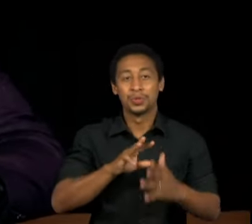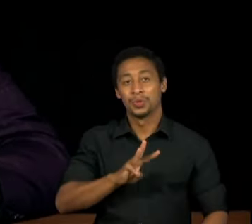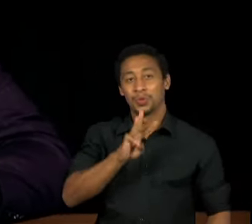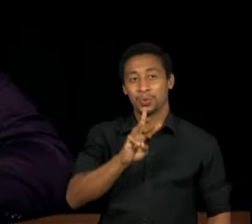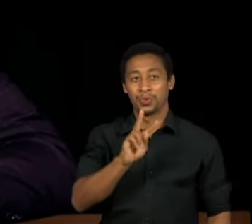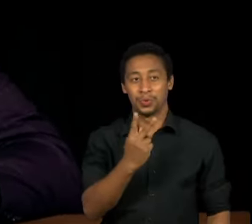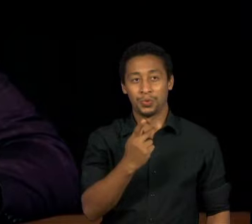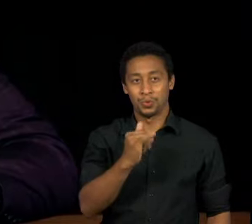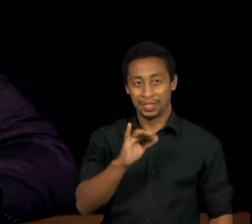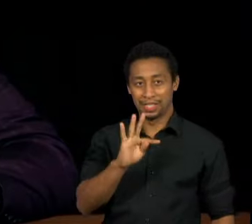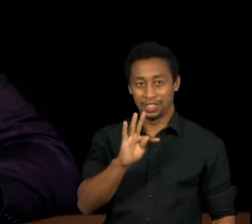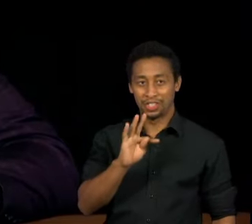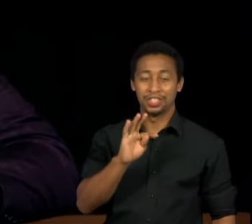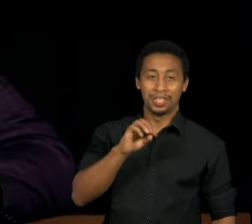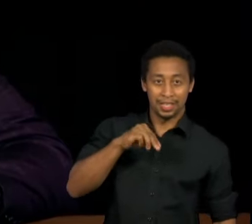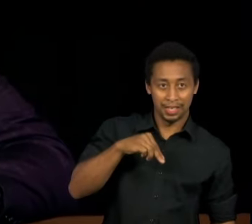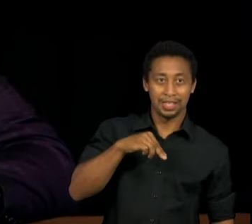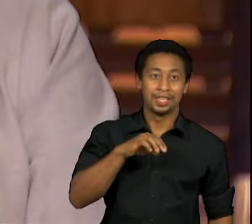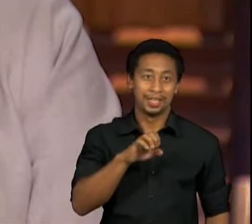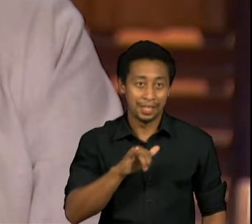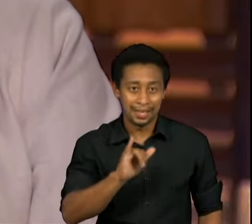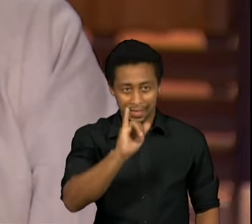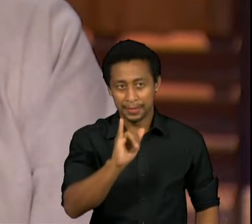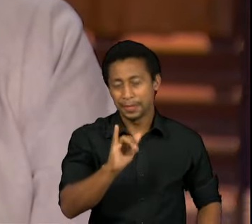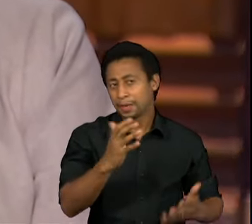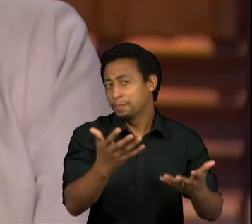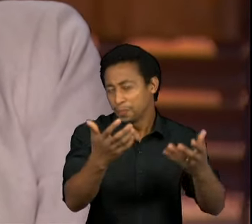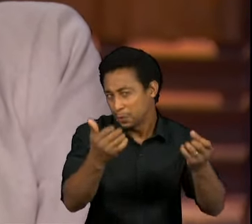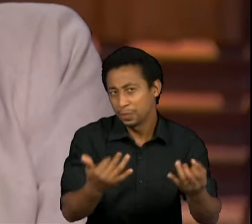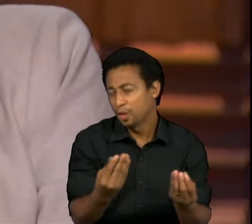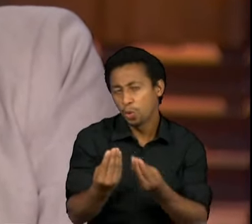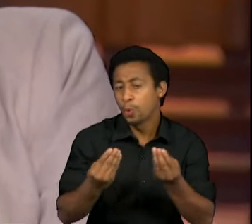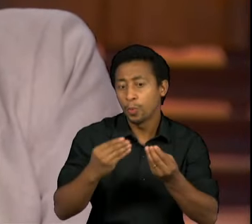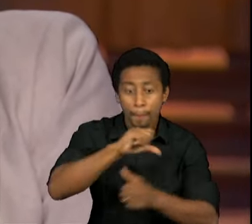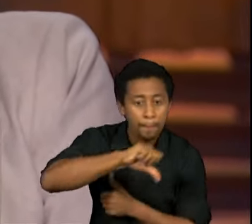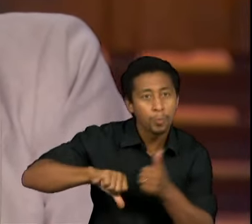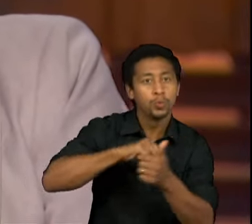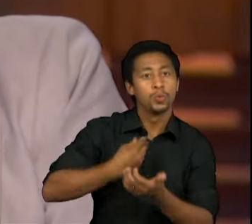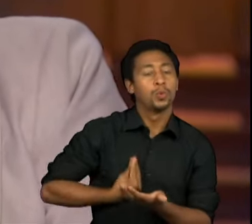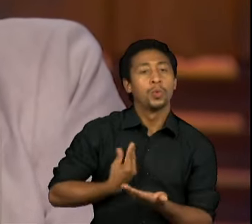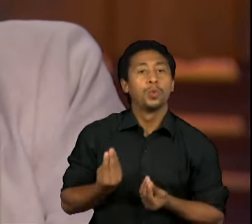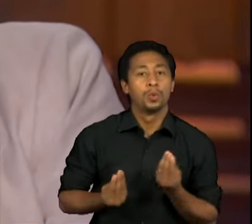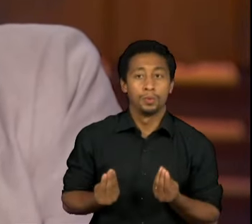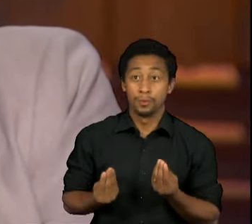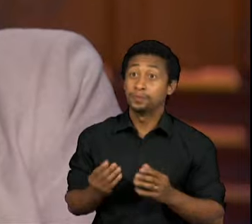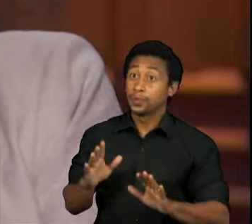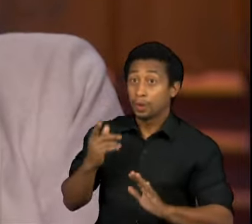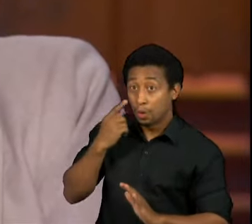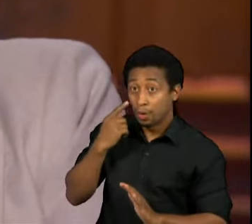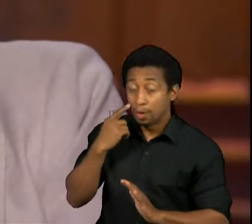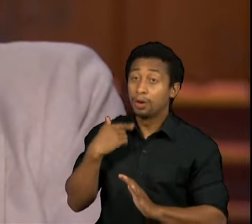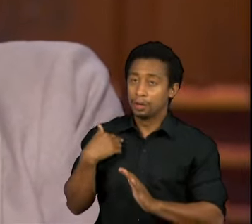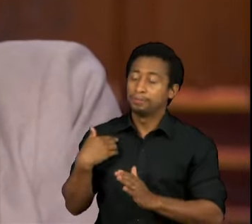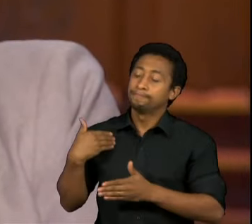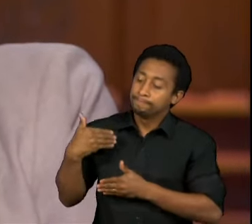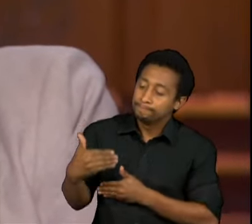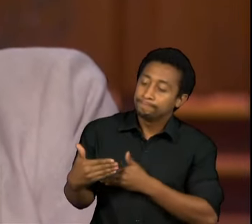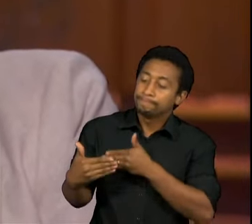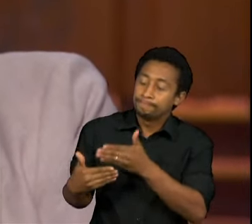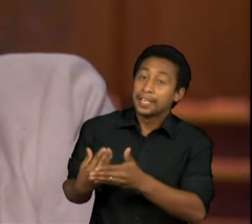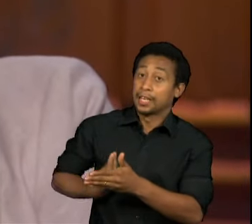cuidar desse eixo de um outro jeito é muito recente eu acho que a maturidade vai trazendo a gente para esse lugar também